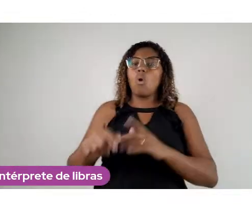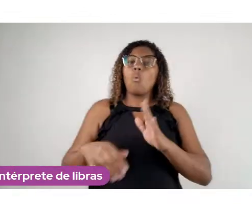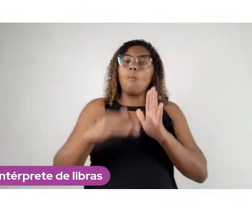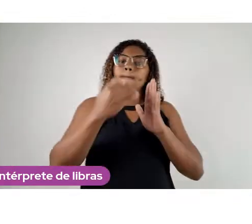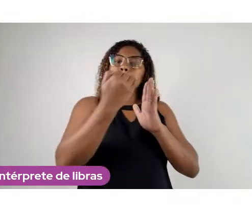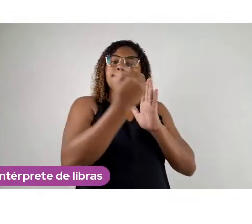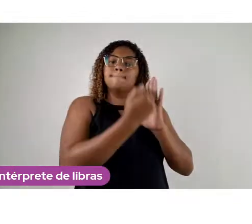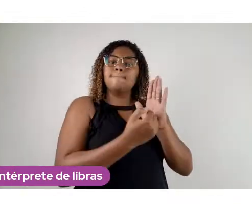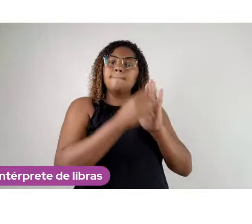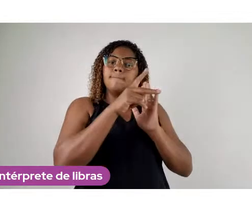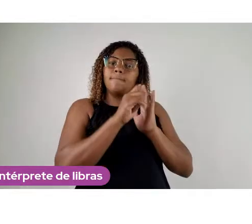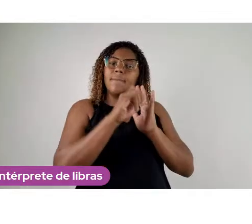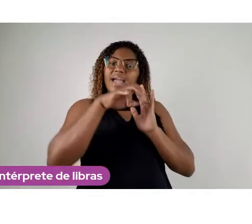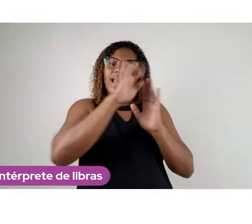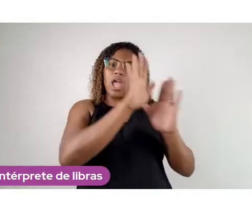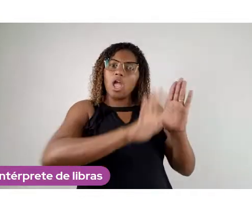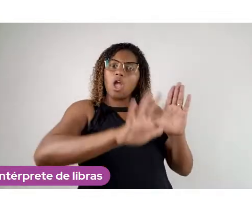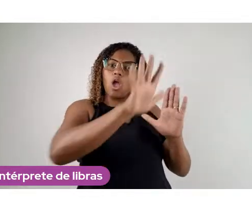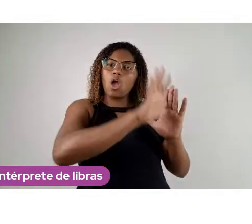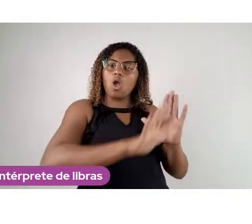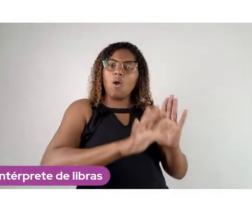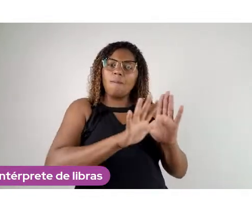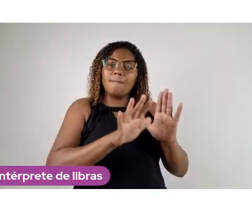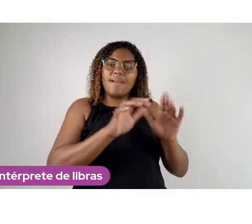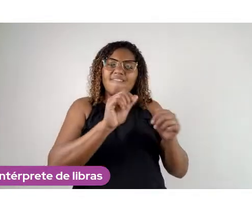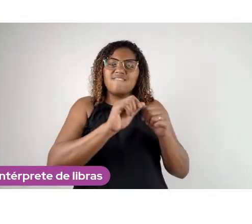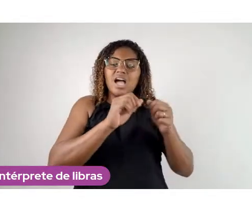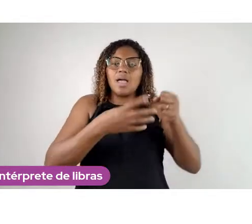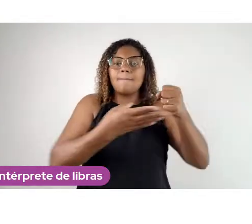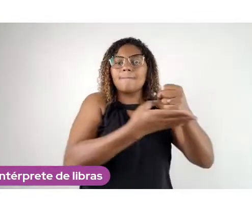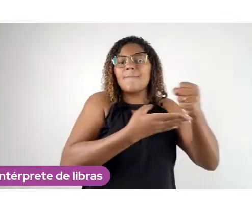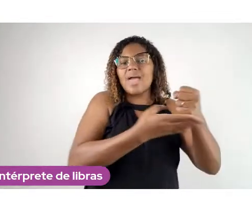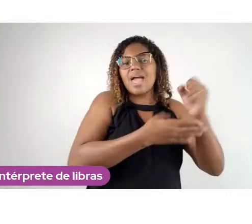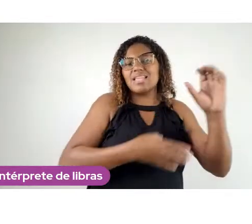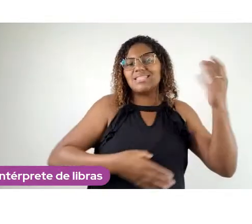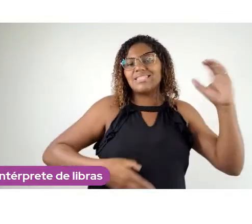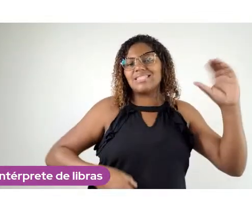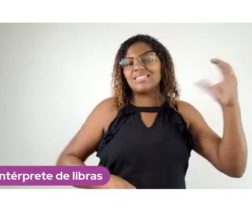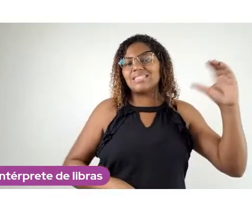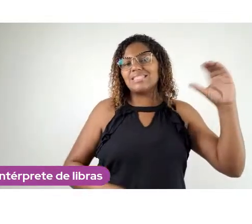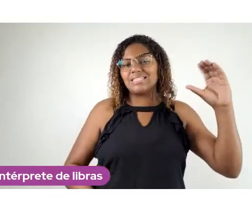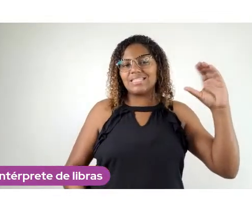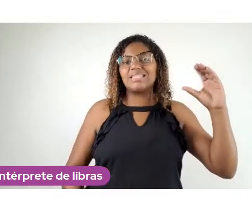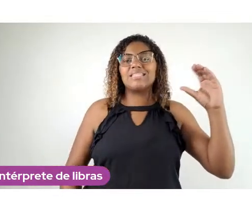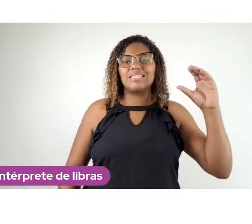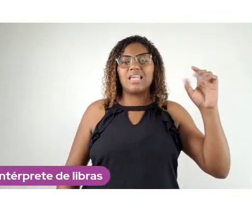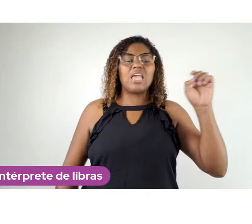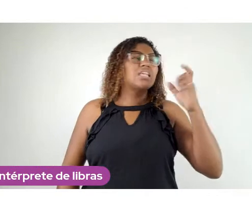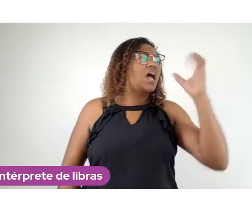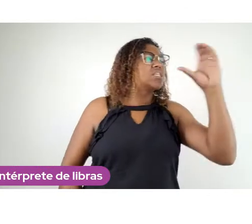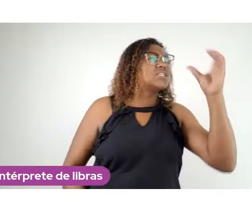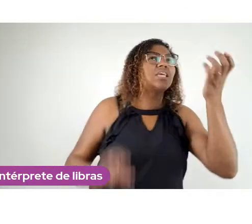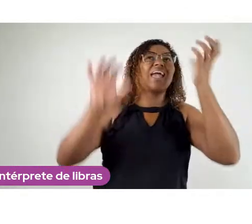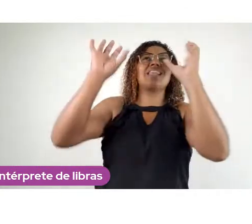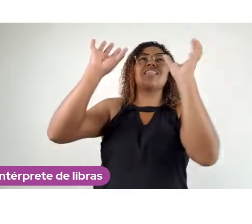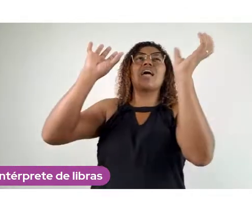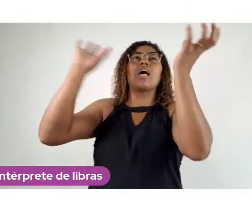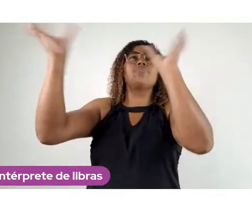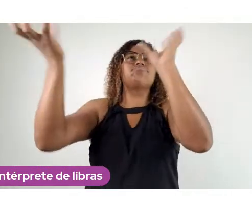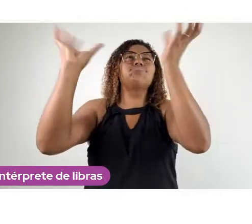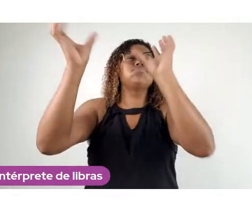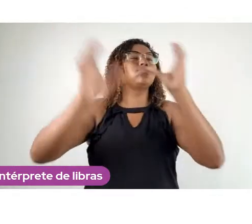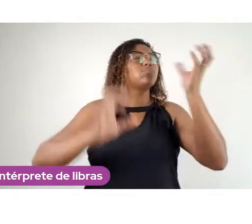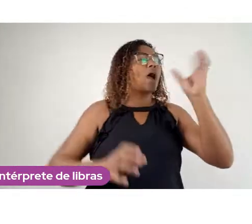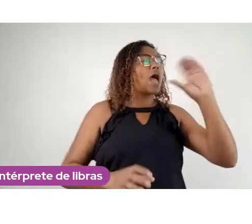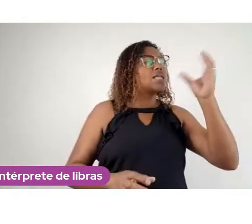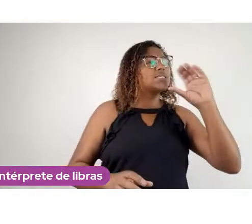fornecer as bases científicas sobre as ciências do clima, as ciências da Terra, né,